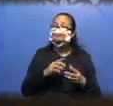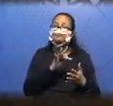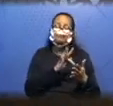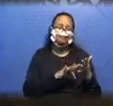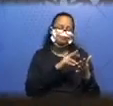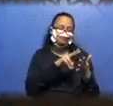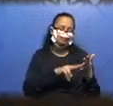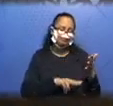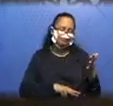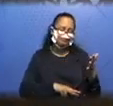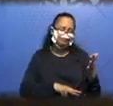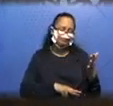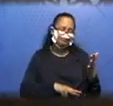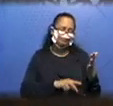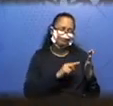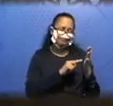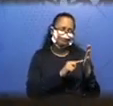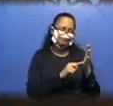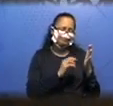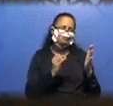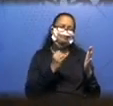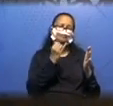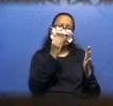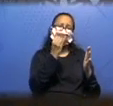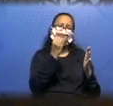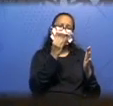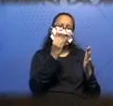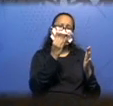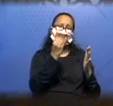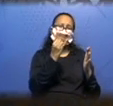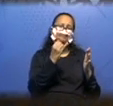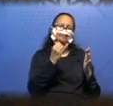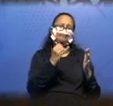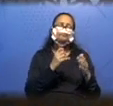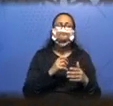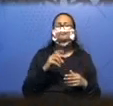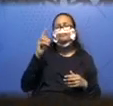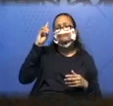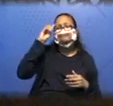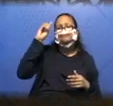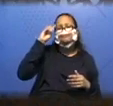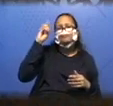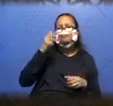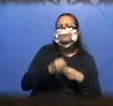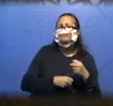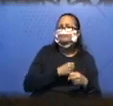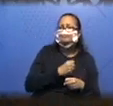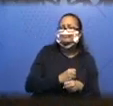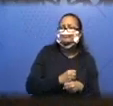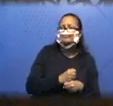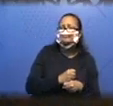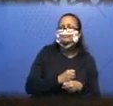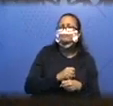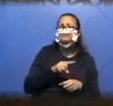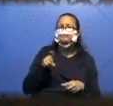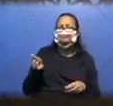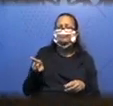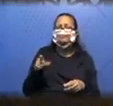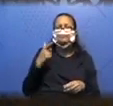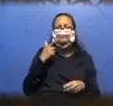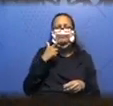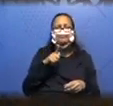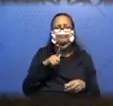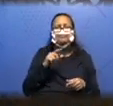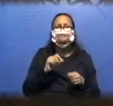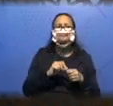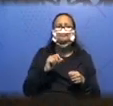mas se ler o texto e grifar as informações importantes, relacionando o ano, a data, vocês conseguem